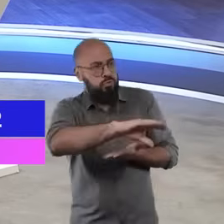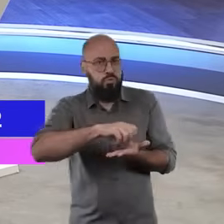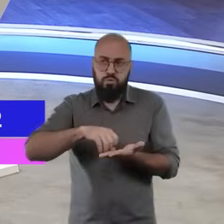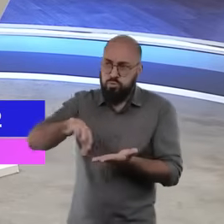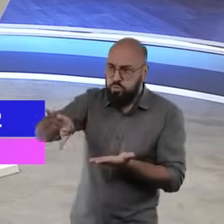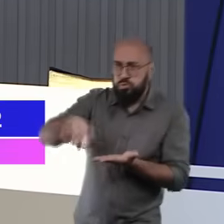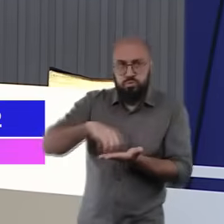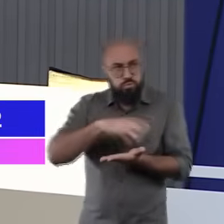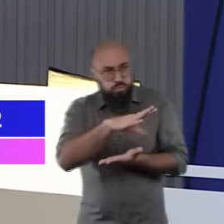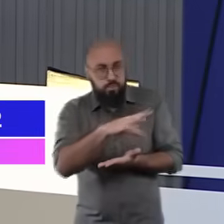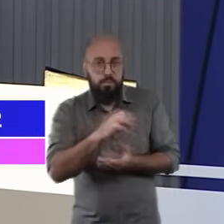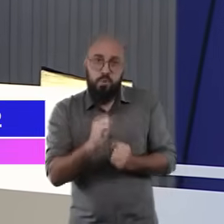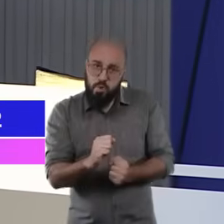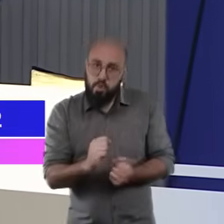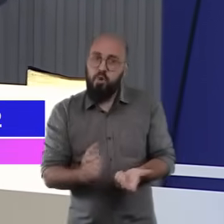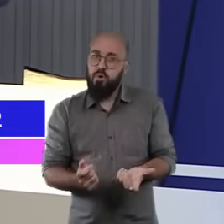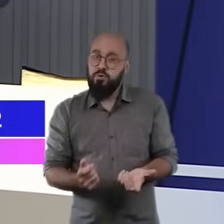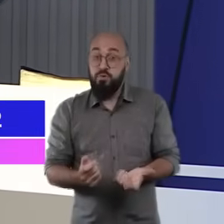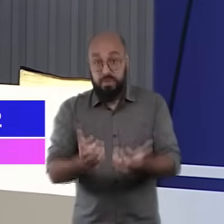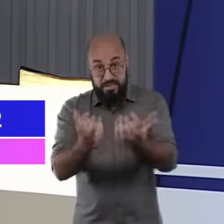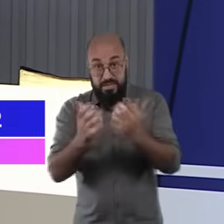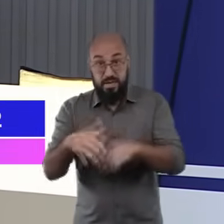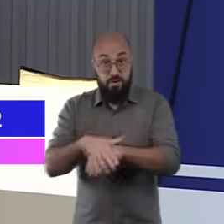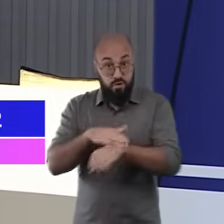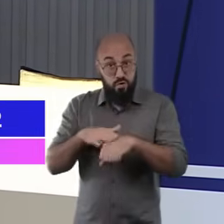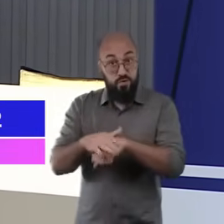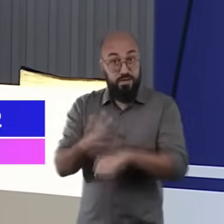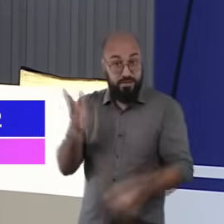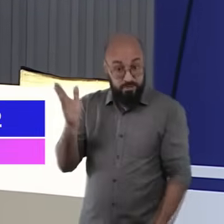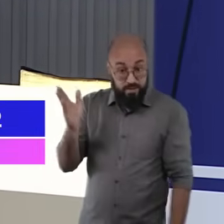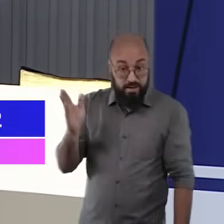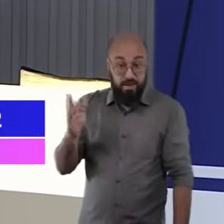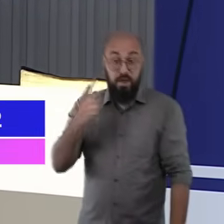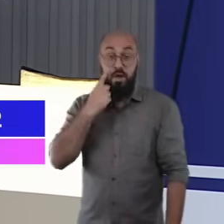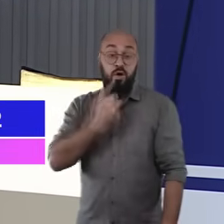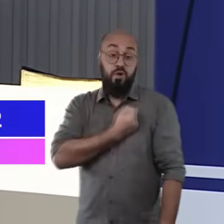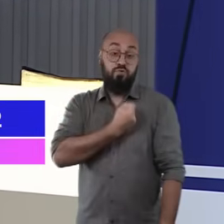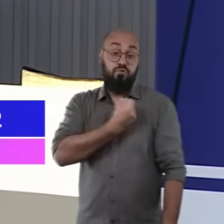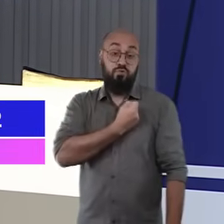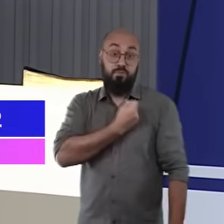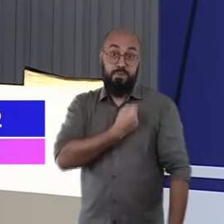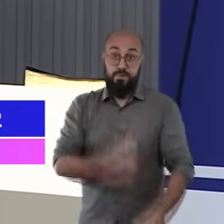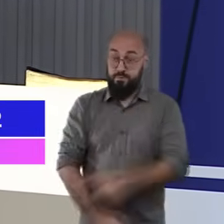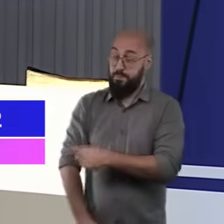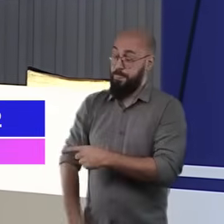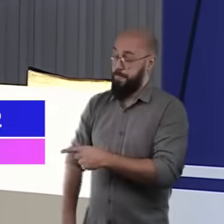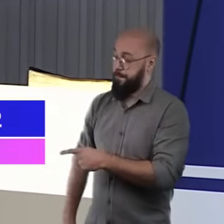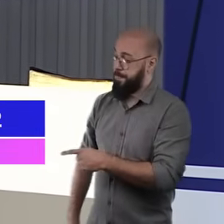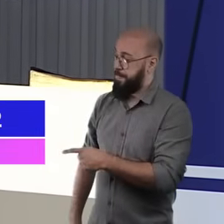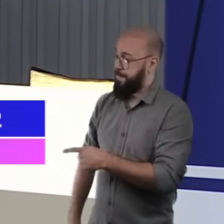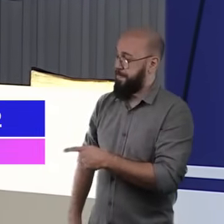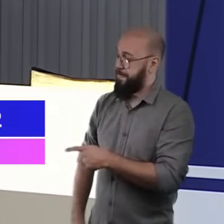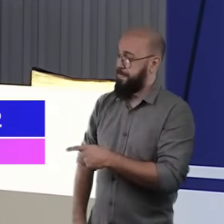Esperança. Se você quer falar com ela, é só você colocar esse número no seu celular aí, ó.